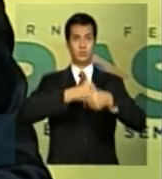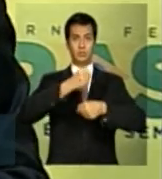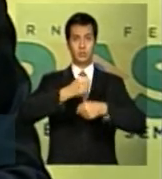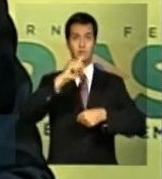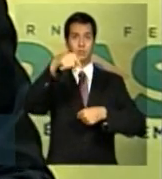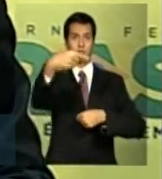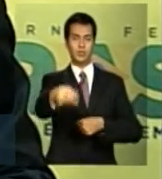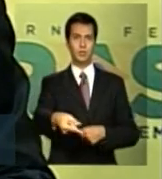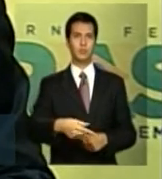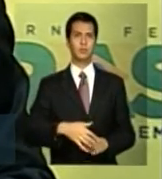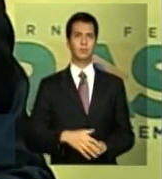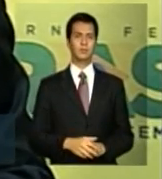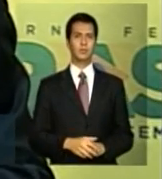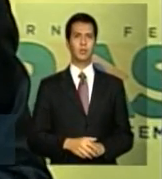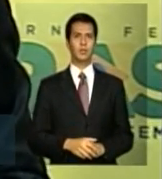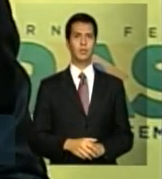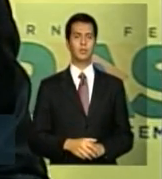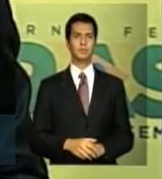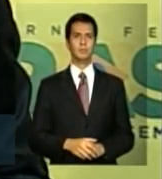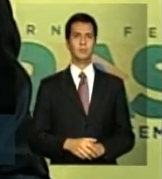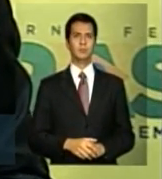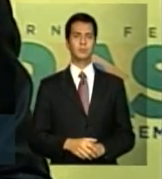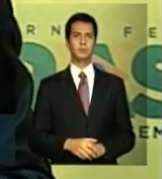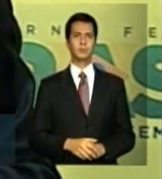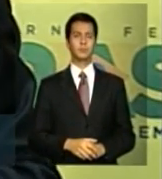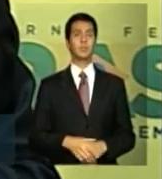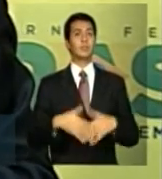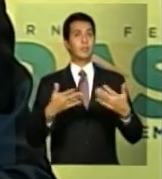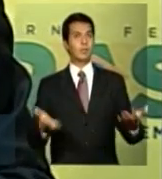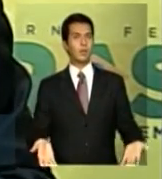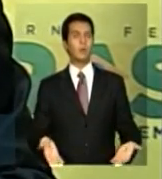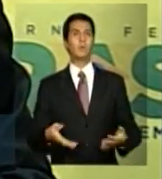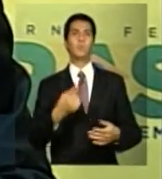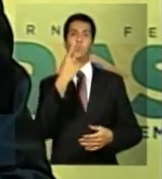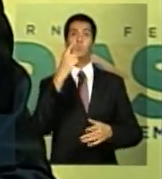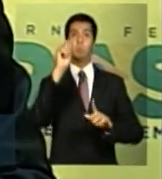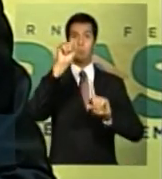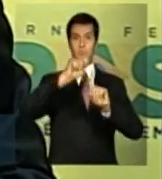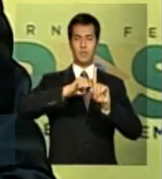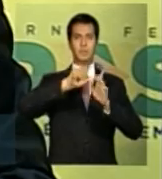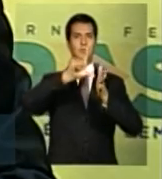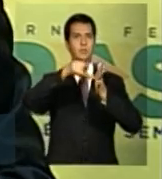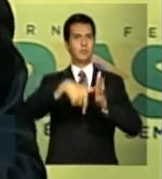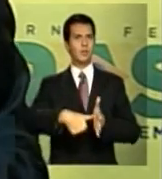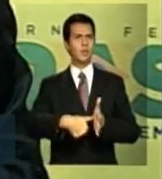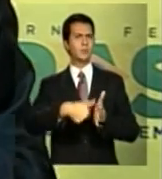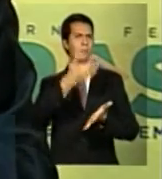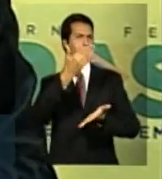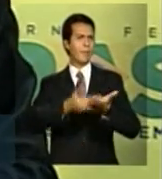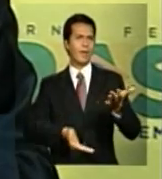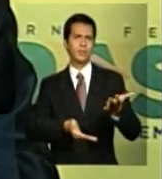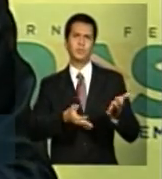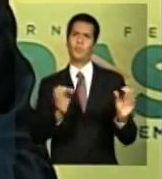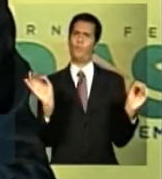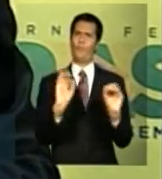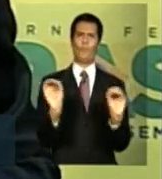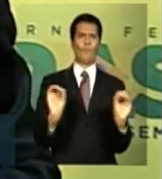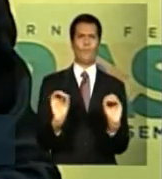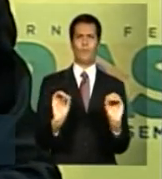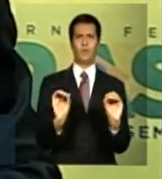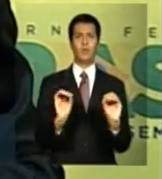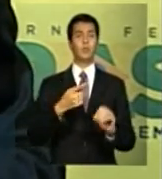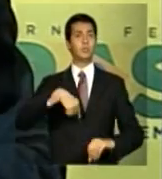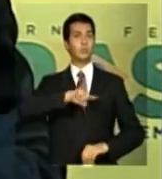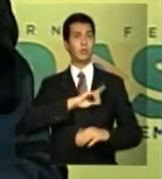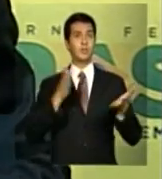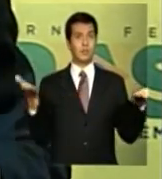Portanto, o atraso de um mês não traz nenhum prejuízo material aos docentes. Nós não estamos discutindo o reajuste para